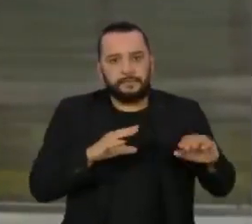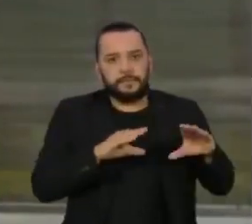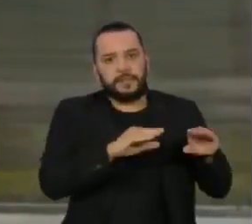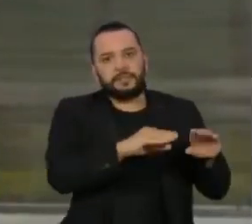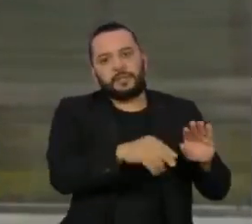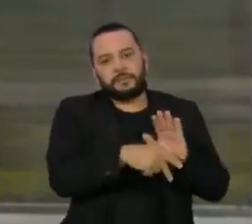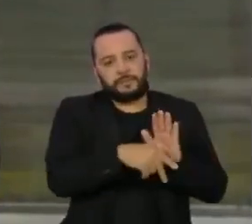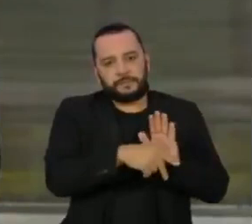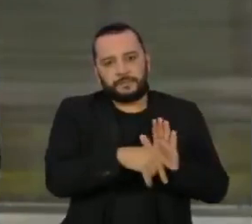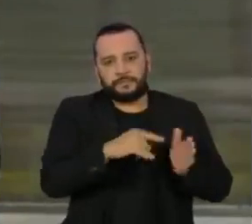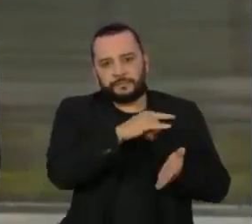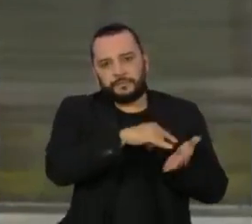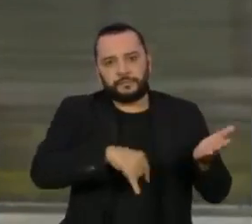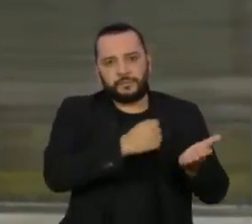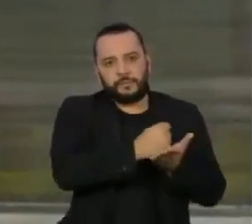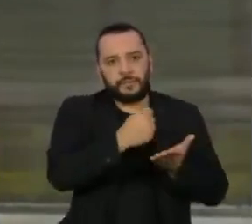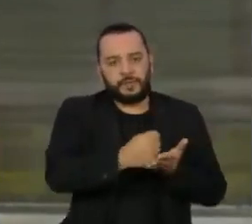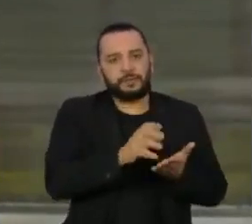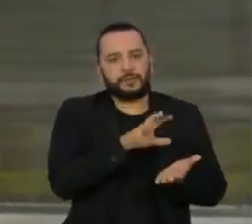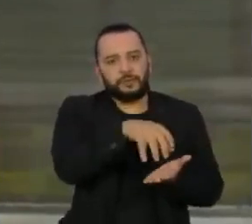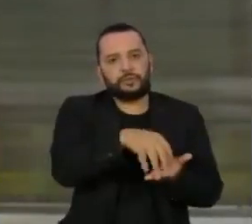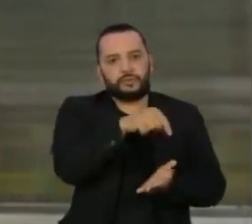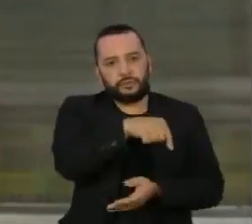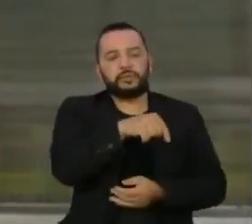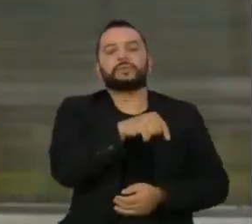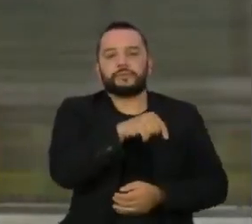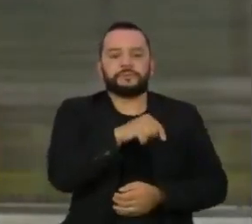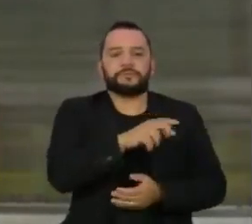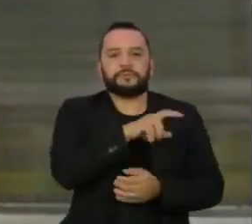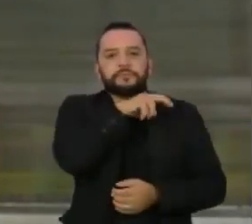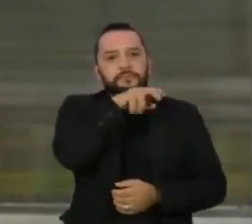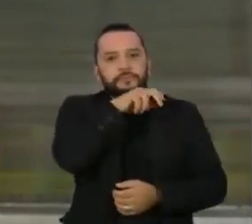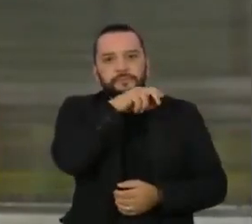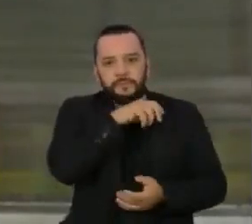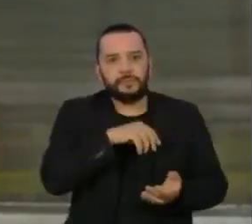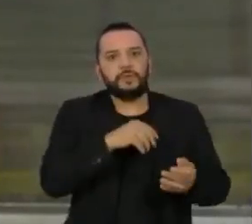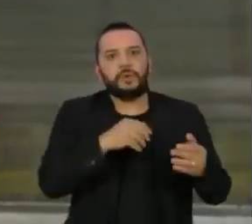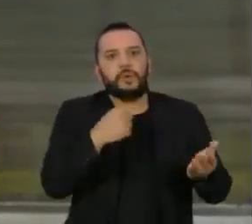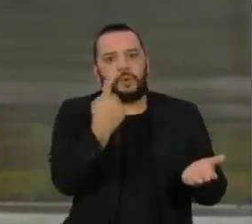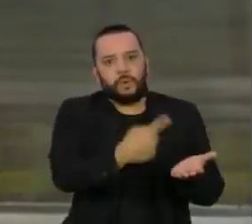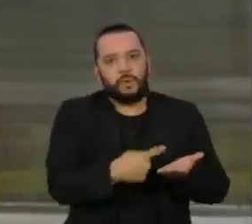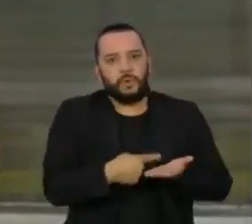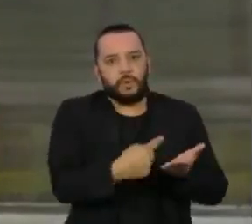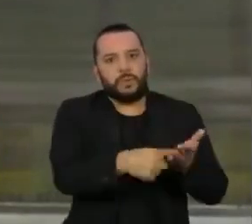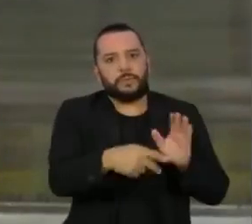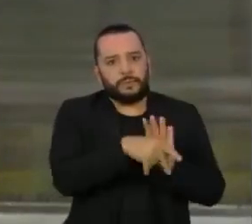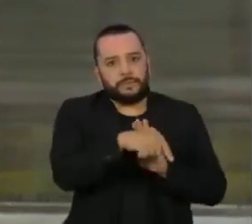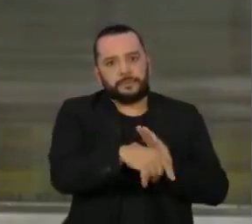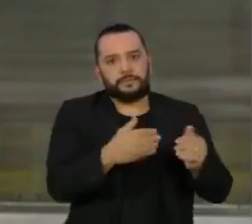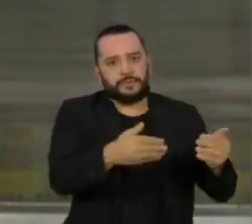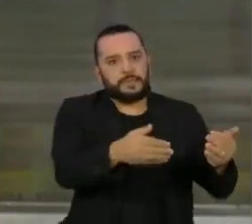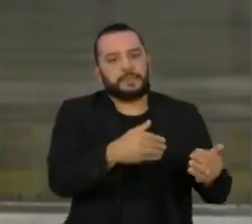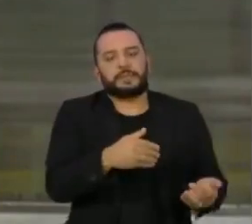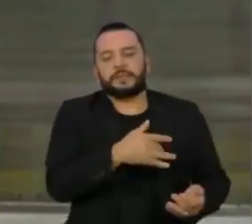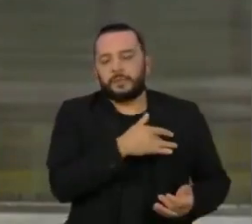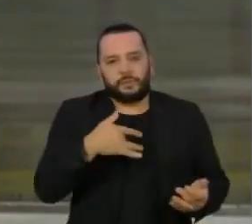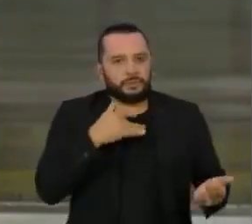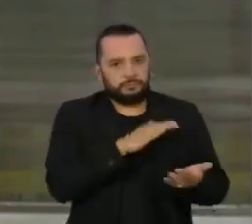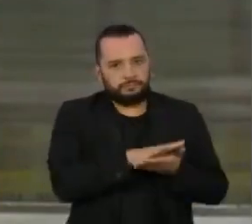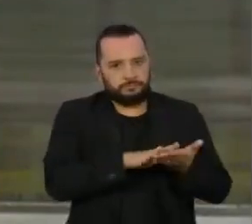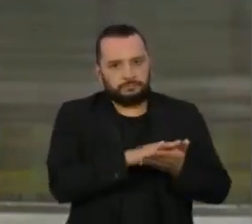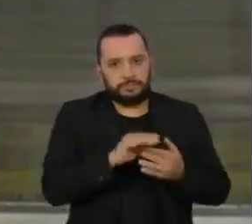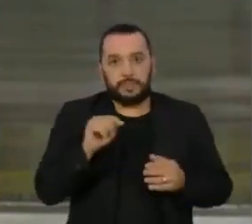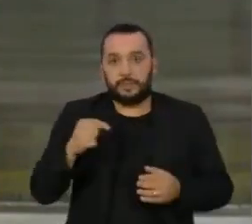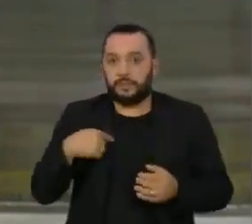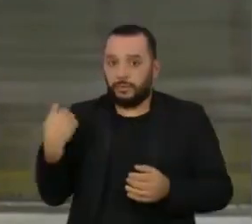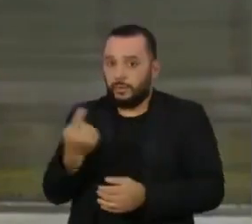do Instituto Butantan com o Brasil, uma vez que as vacinas compradas diretamente pelo estado de São Paulo já vêm